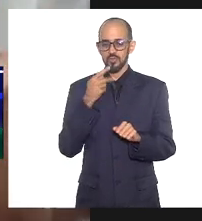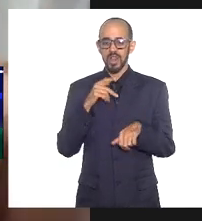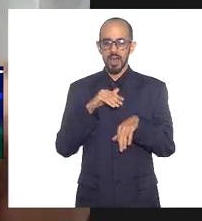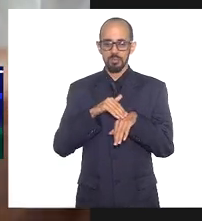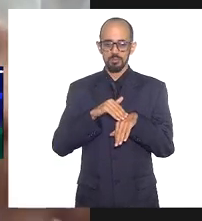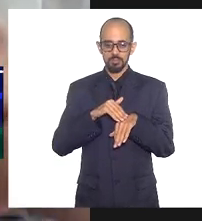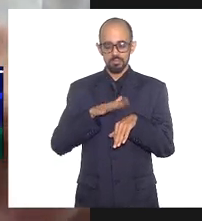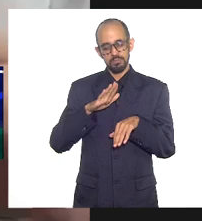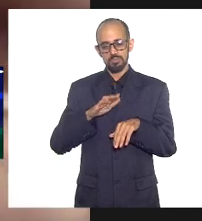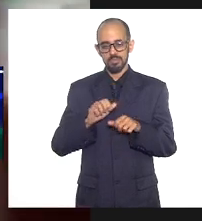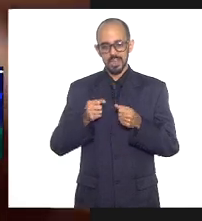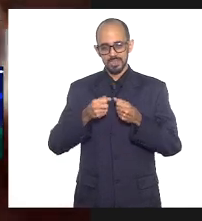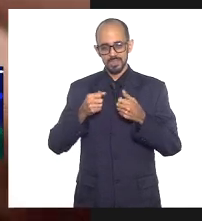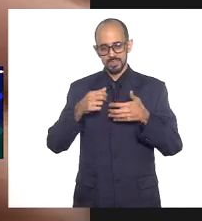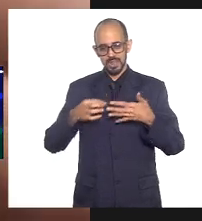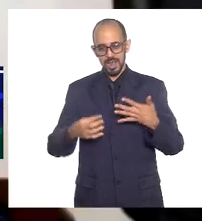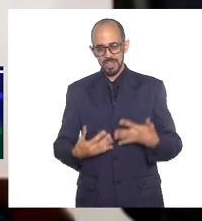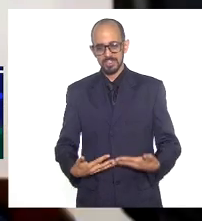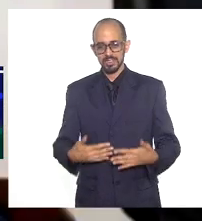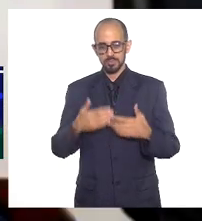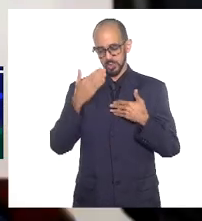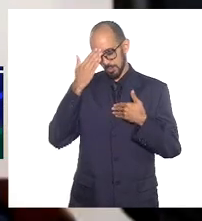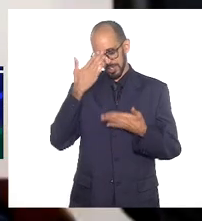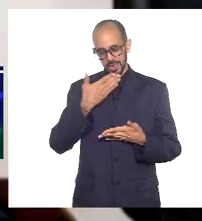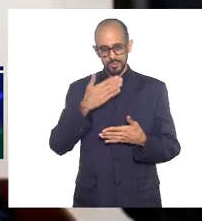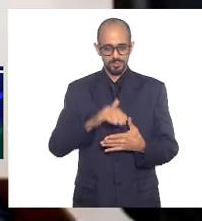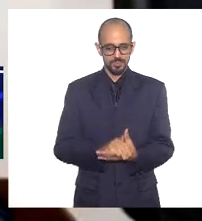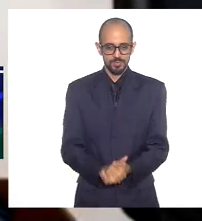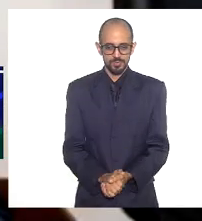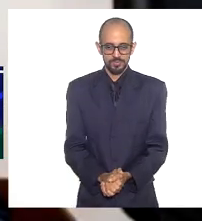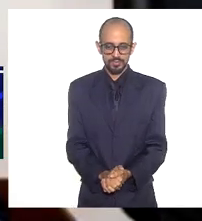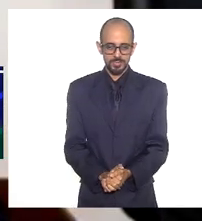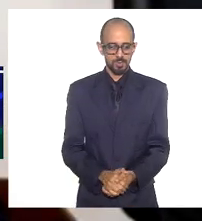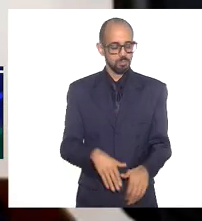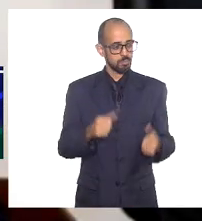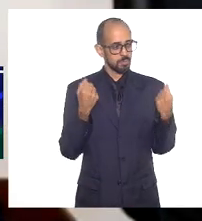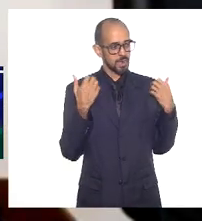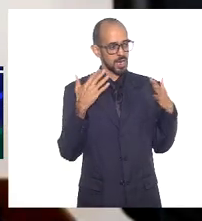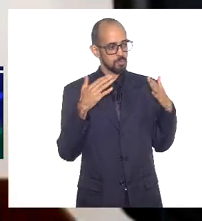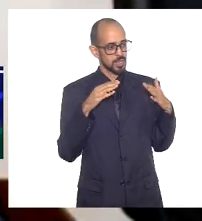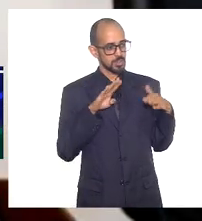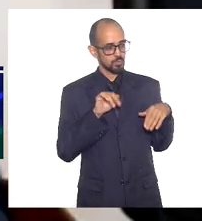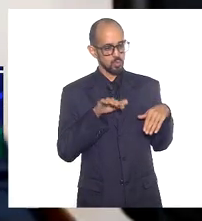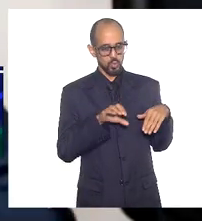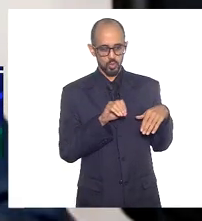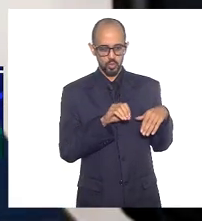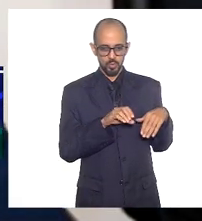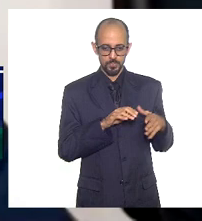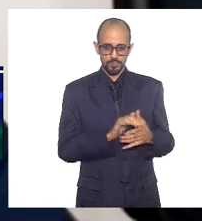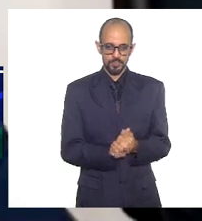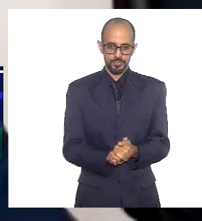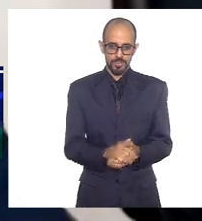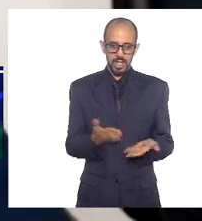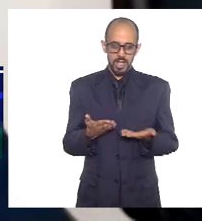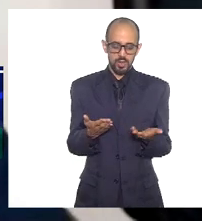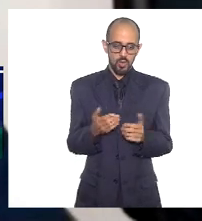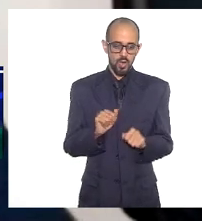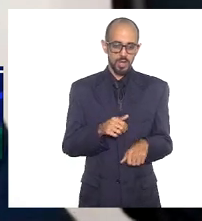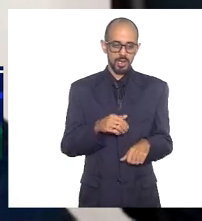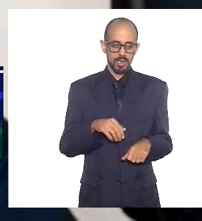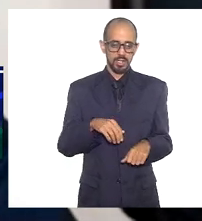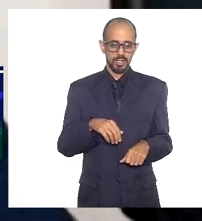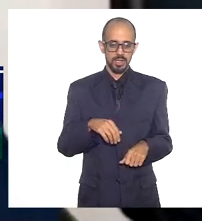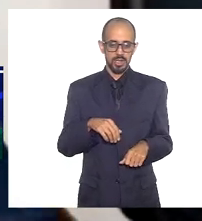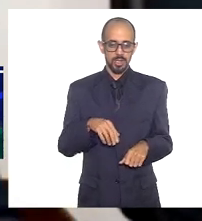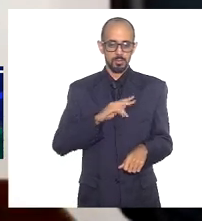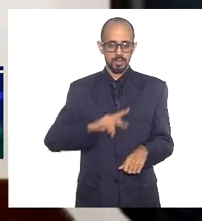mais pormenorizada muito obrigado parabéns deputado Bruno eu passo agora a presidência para a deputada Marta que vai